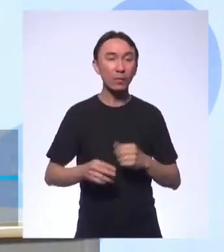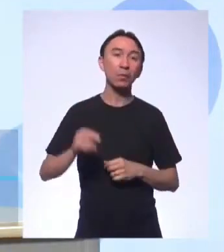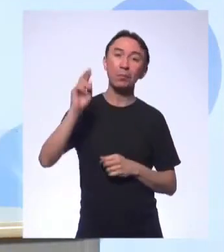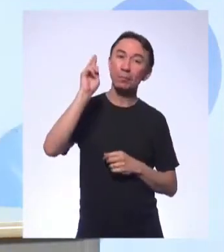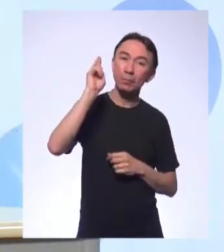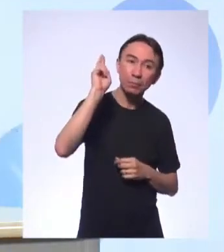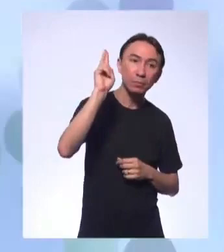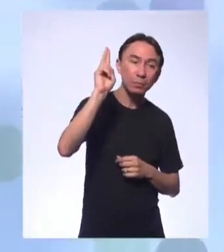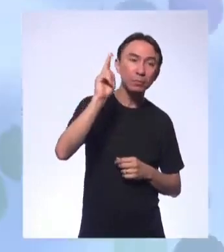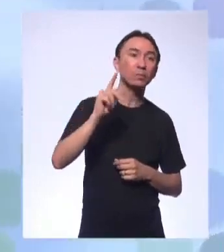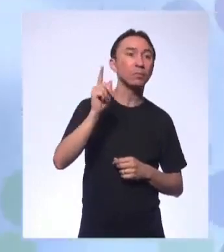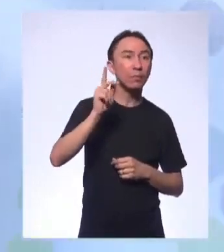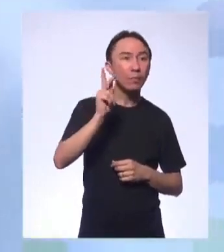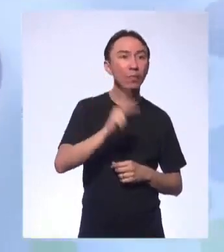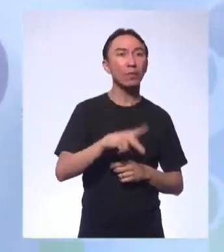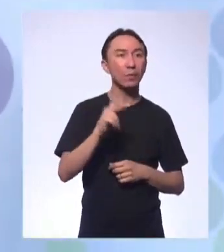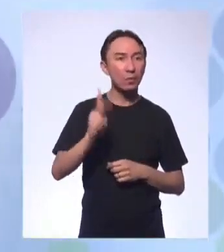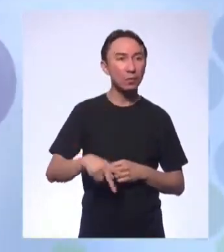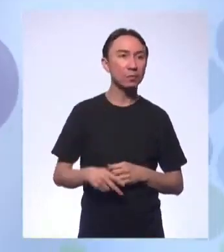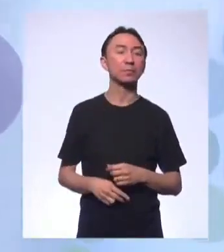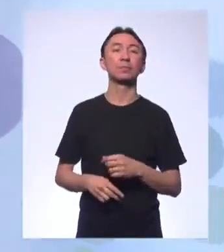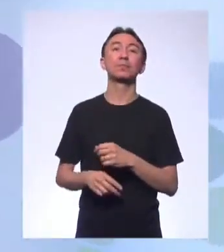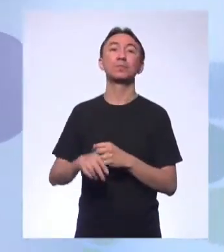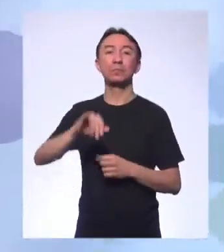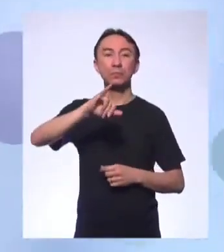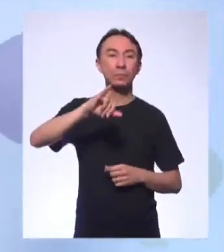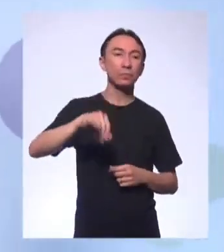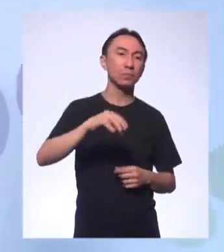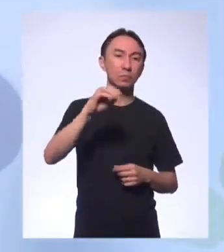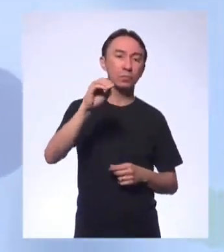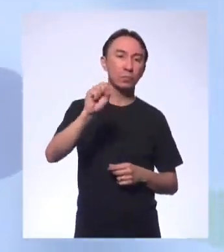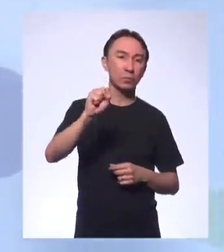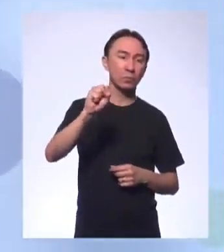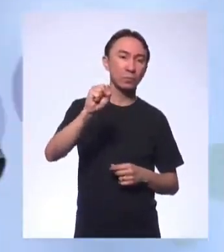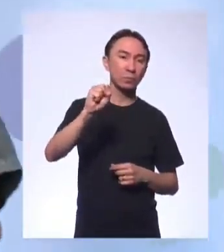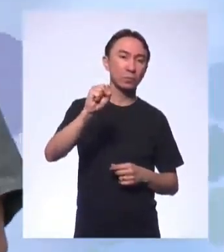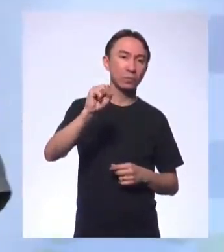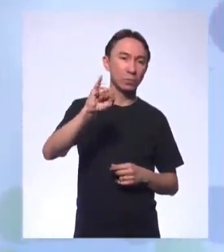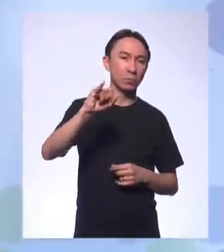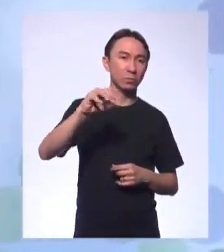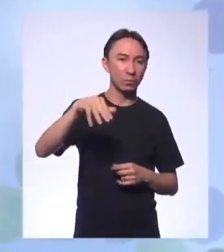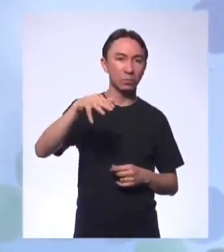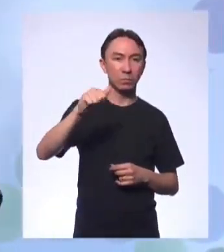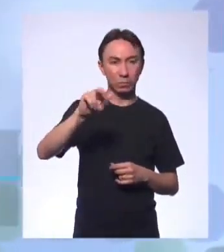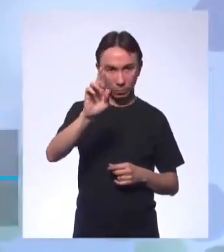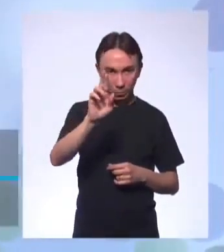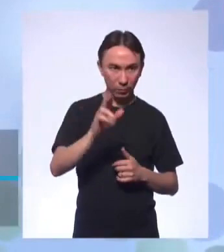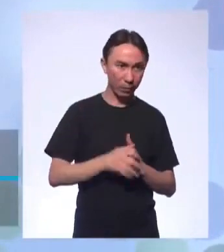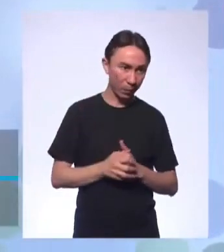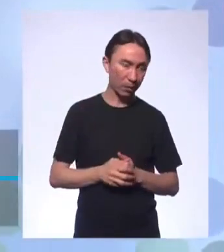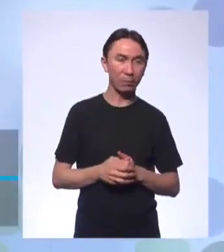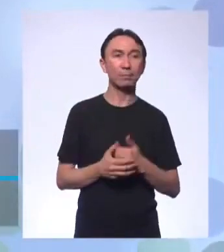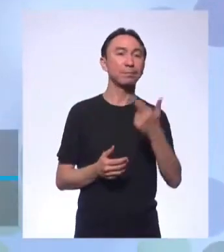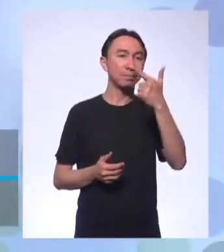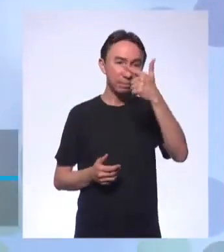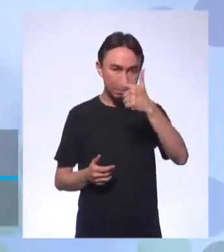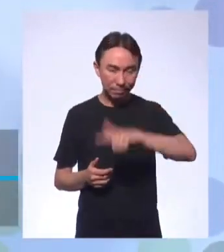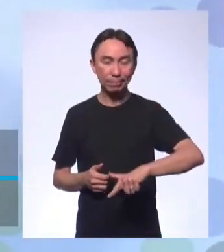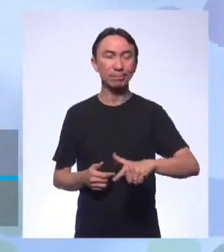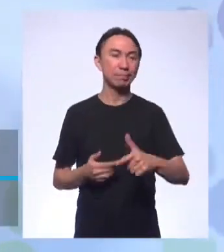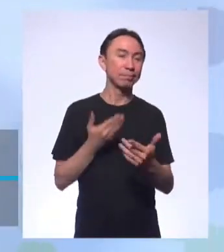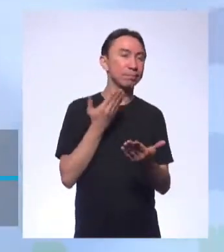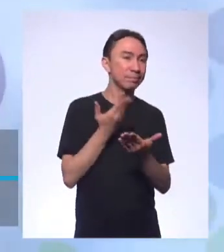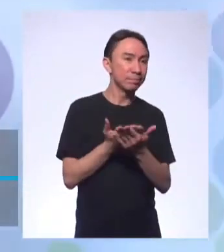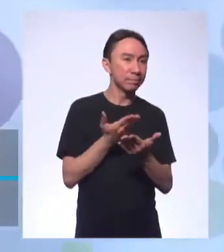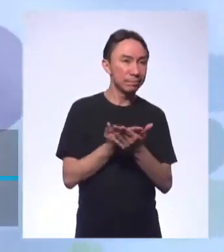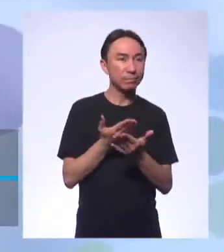professor. Boa tarde a todos. Sejam todos bem-vindos, né, para mais uma aula aí de Química